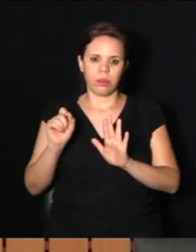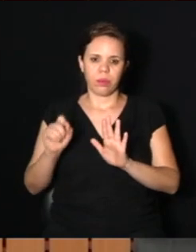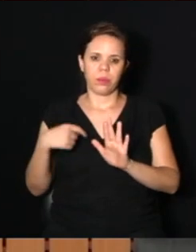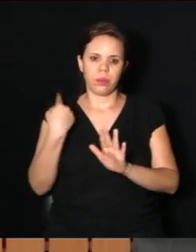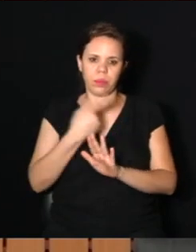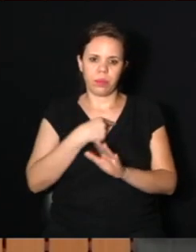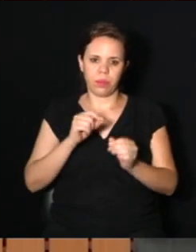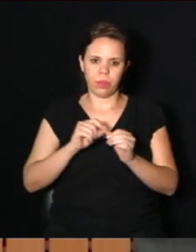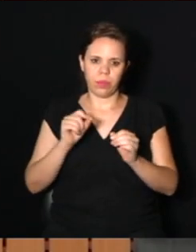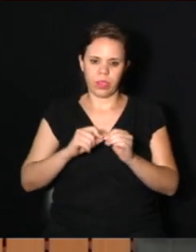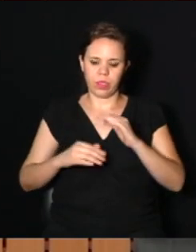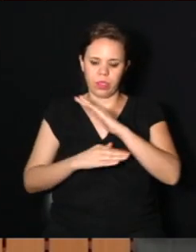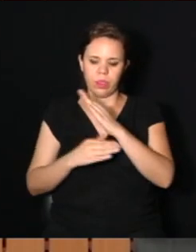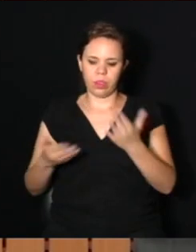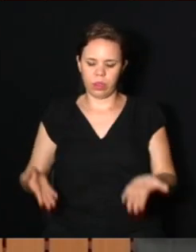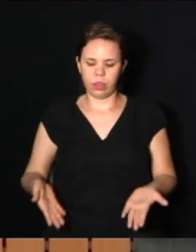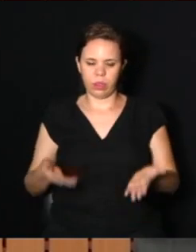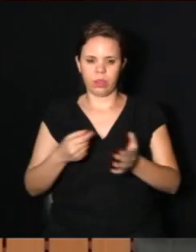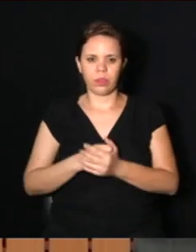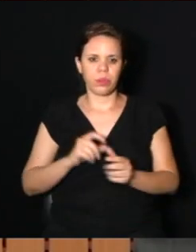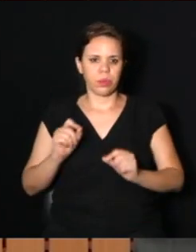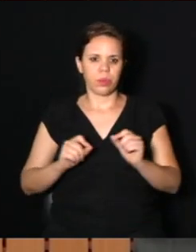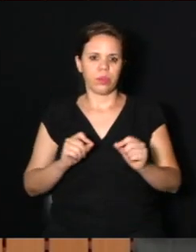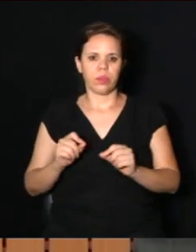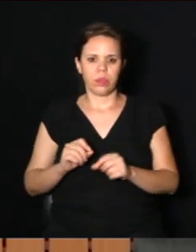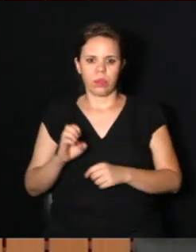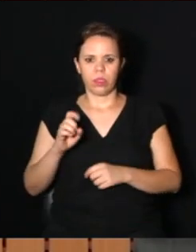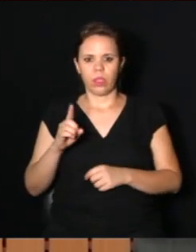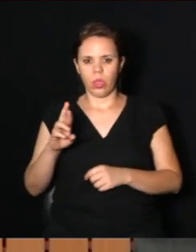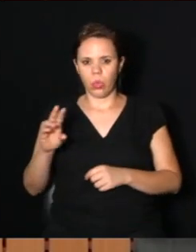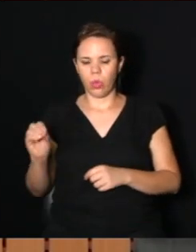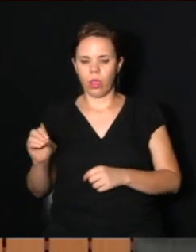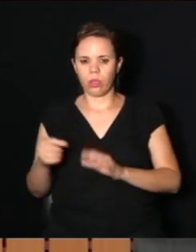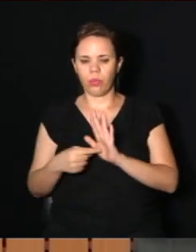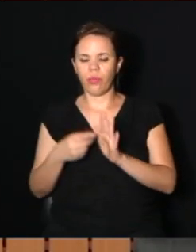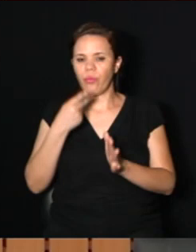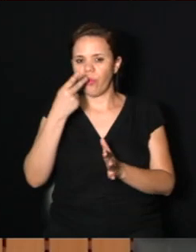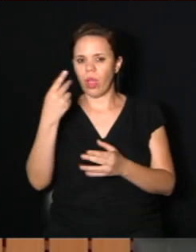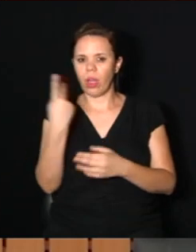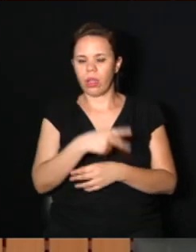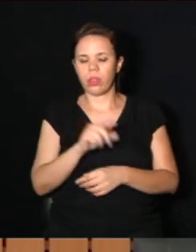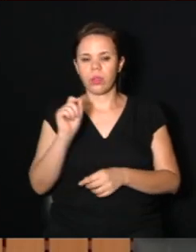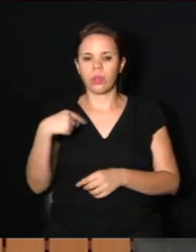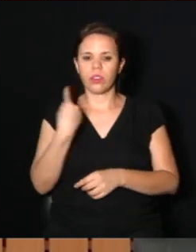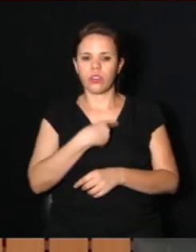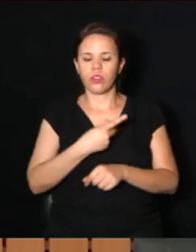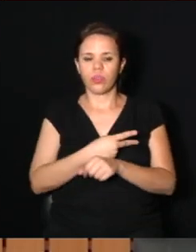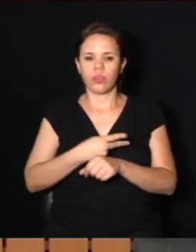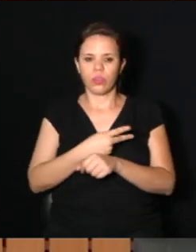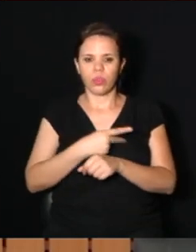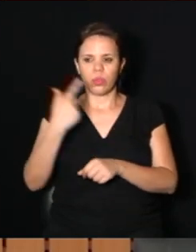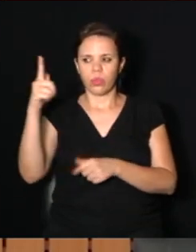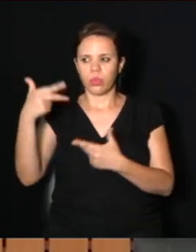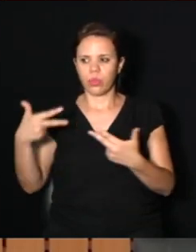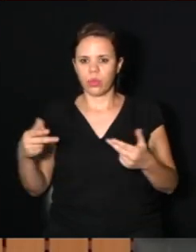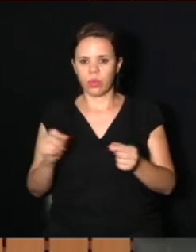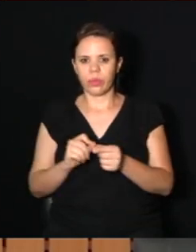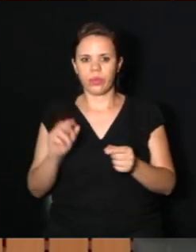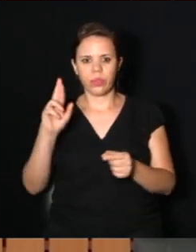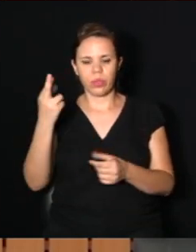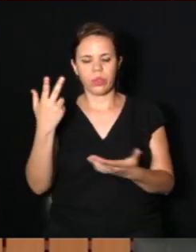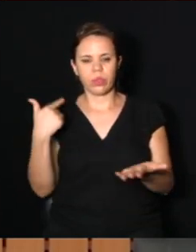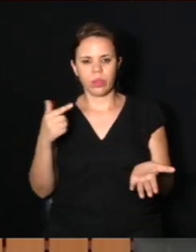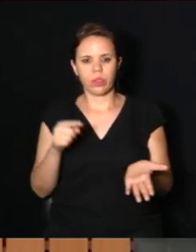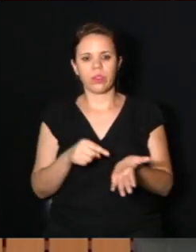gente faz à casa é que, e aí o Eduardo bem sinalizou na fala dele, é que a gente procurou outras vias. A gente